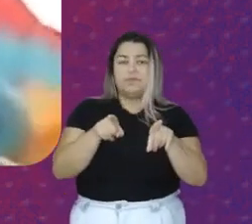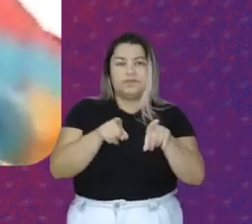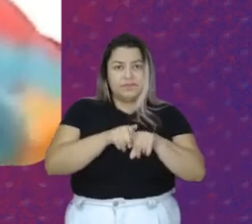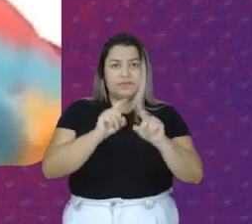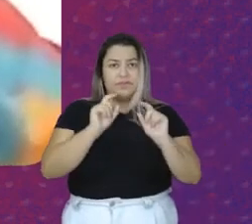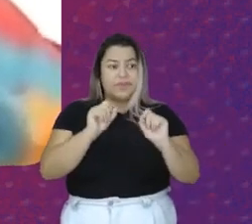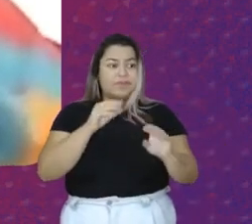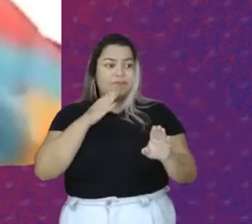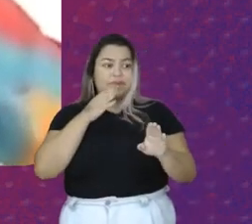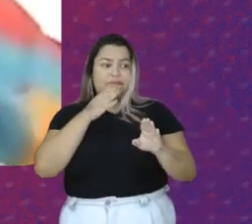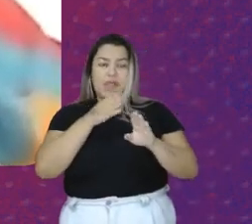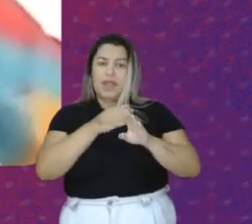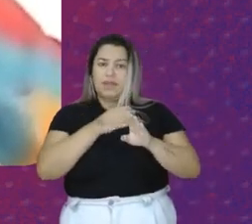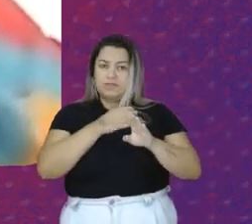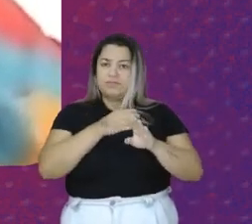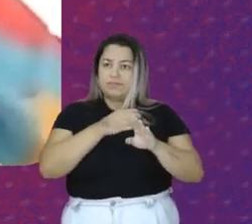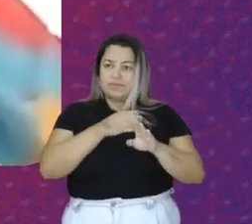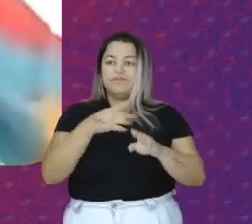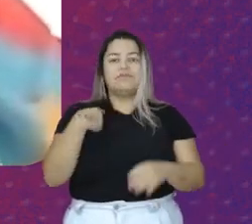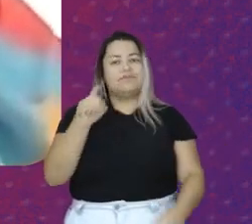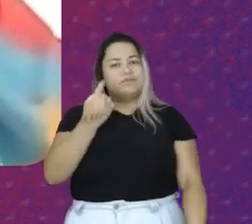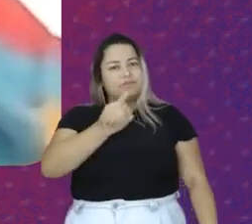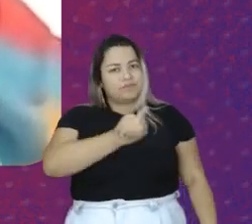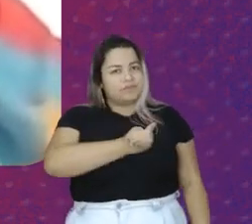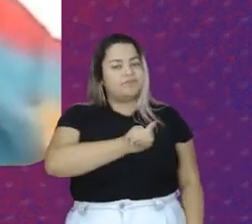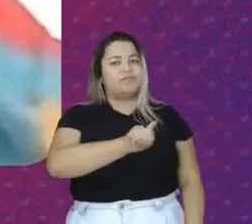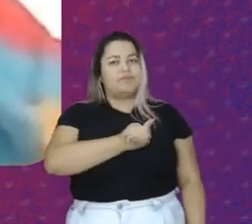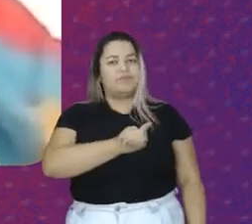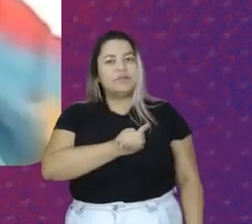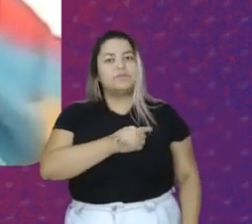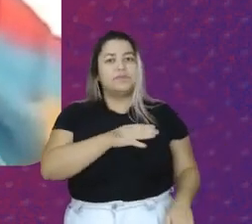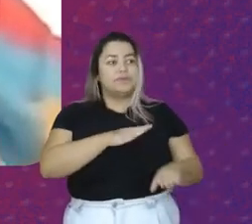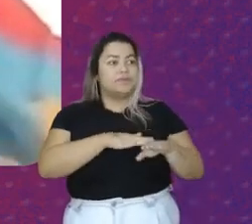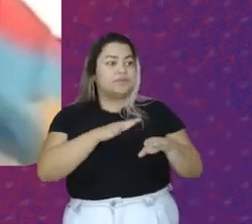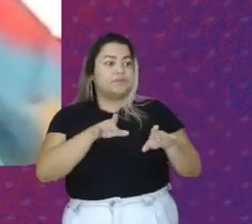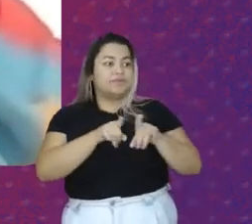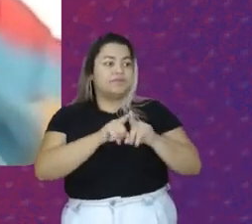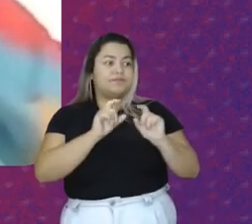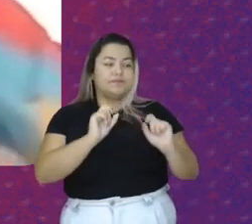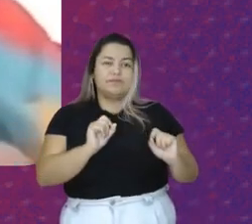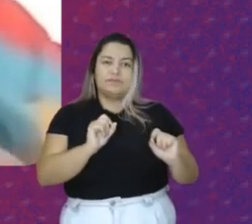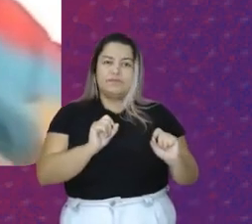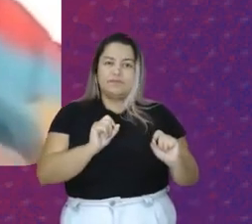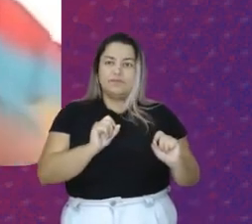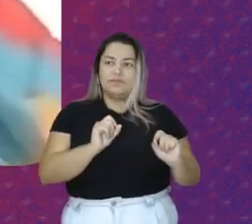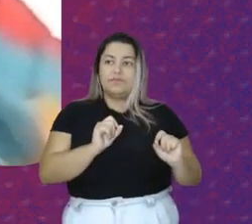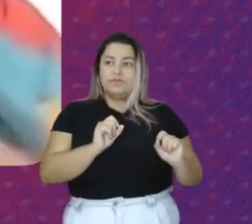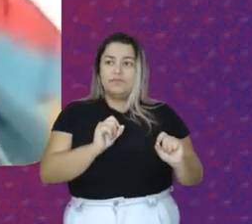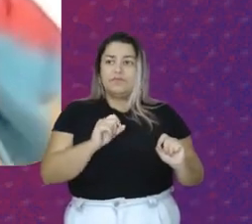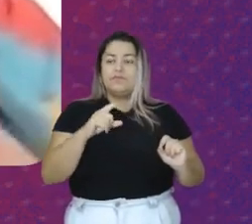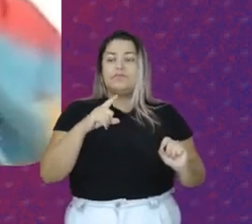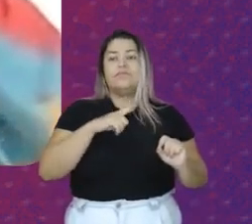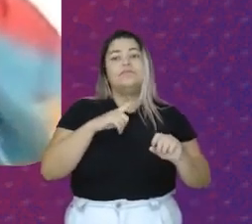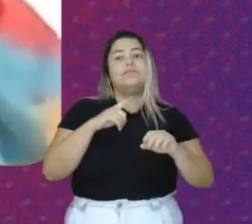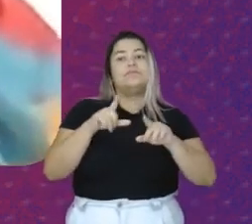impactar diretamente nós, que somos a maioria. E eu acho que uma grande estratégia nossa tem que ser